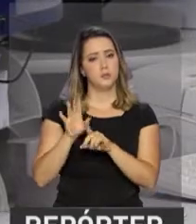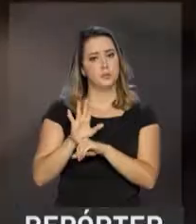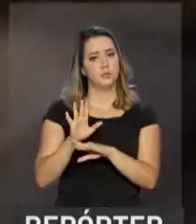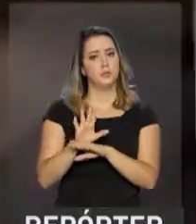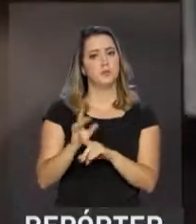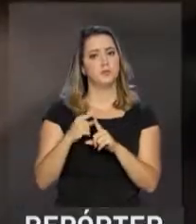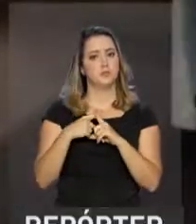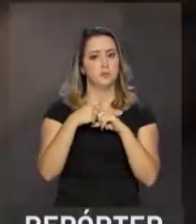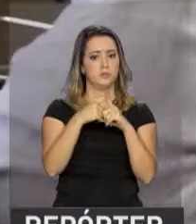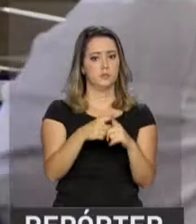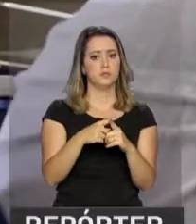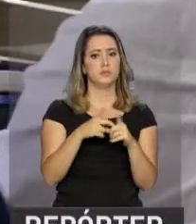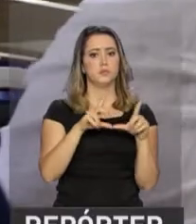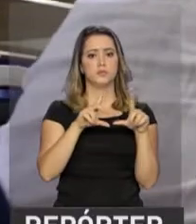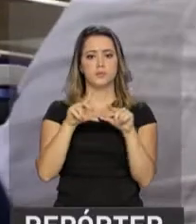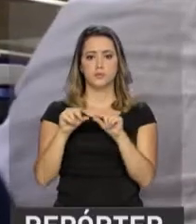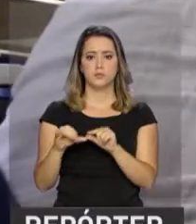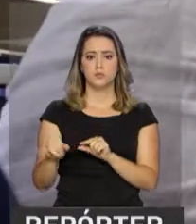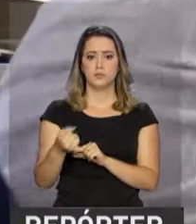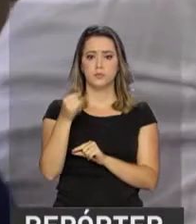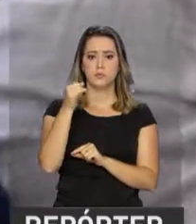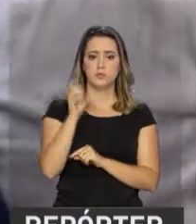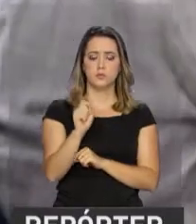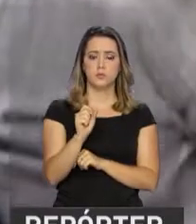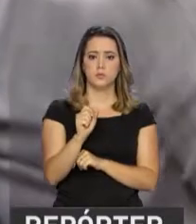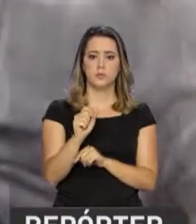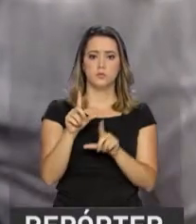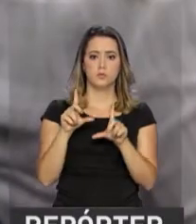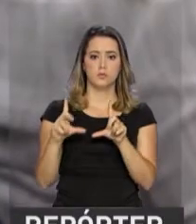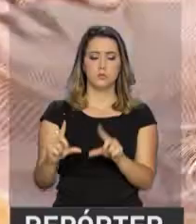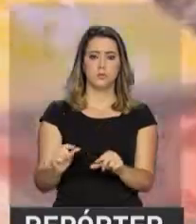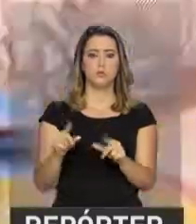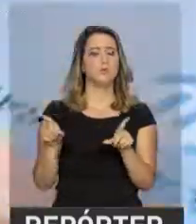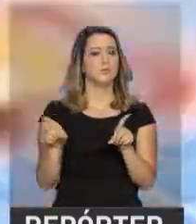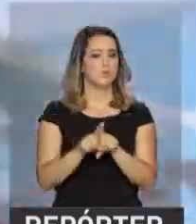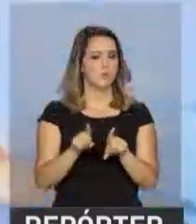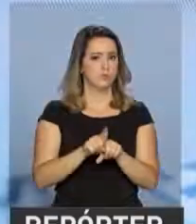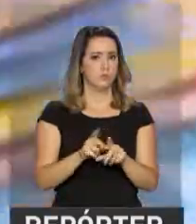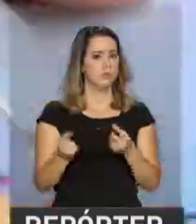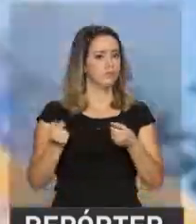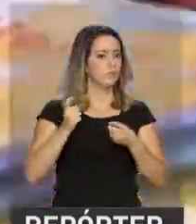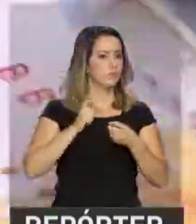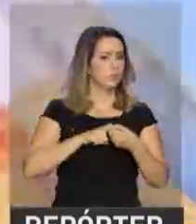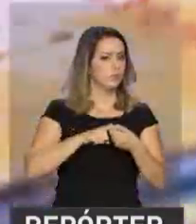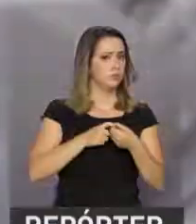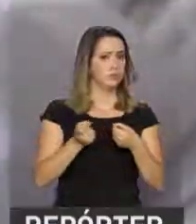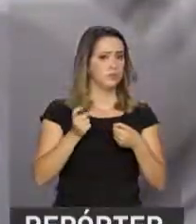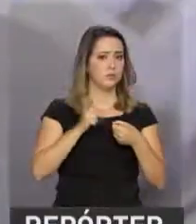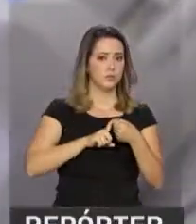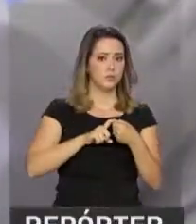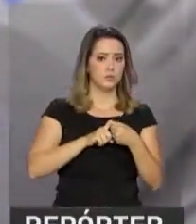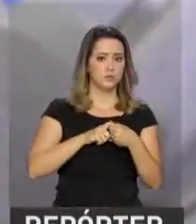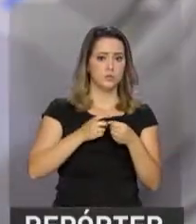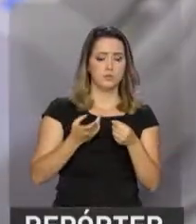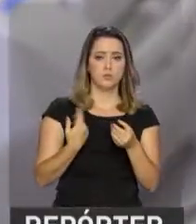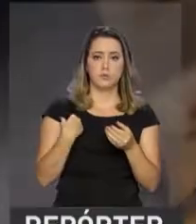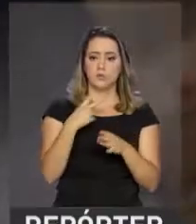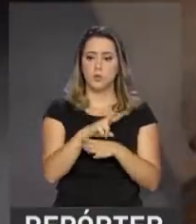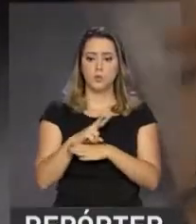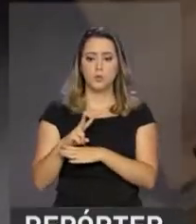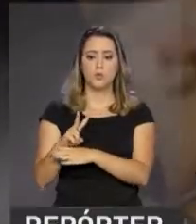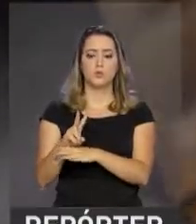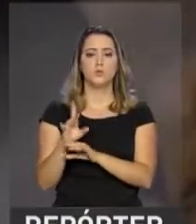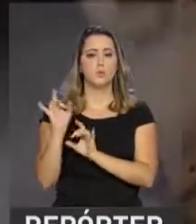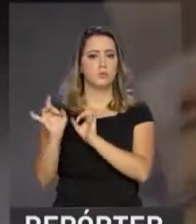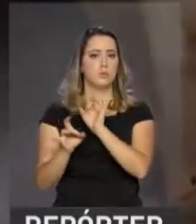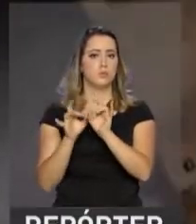a queda da taxa de juros é e também a volta é uma retomada e do crédito voltado